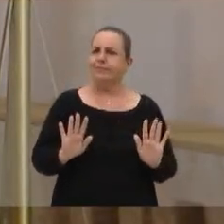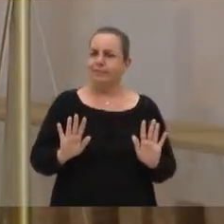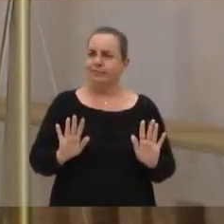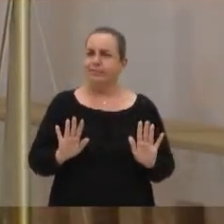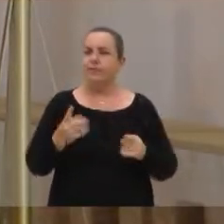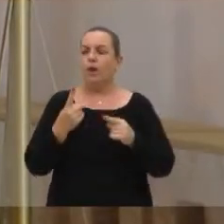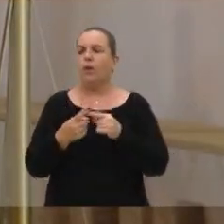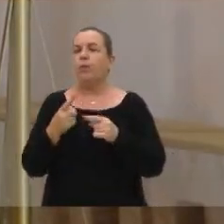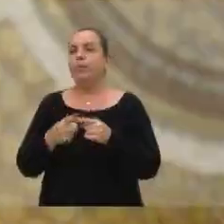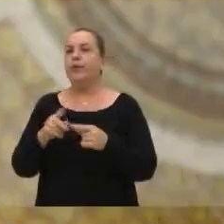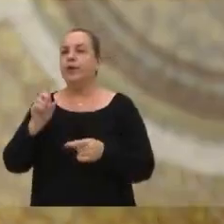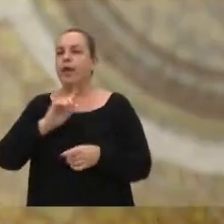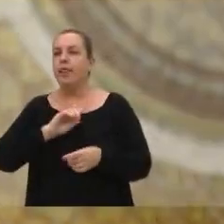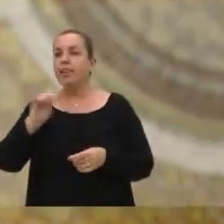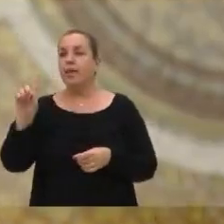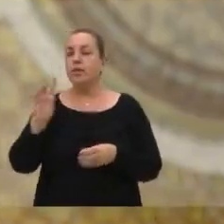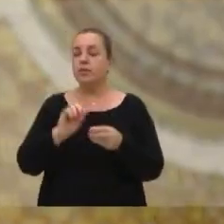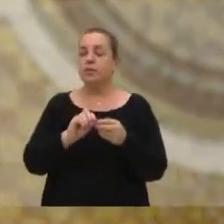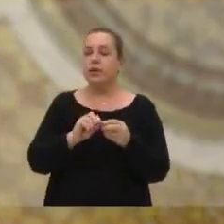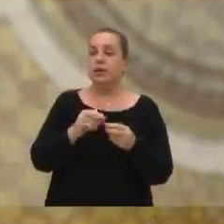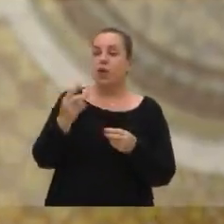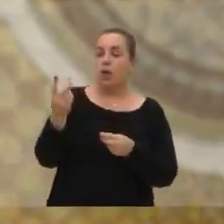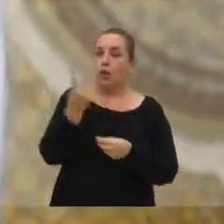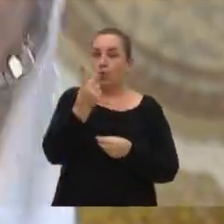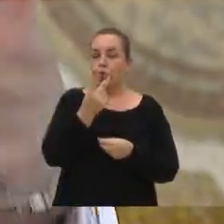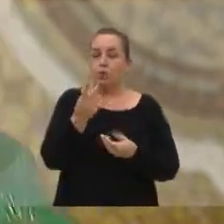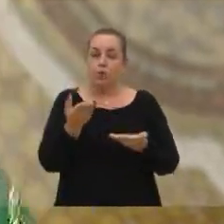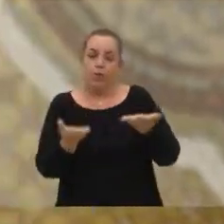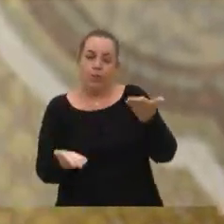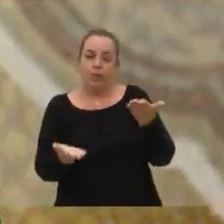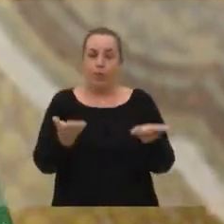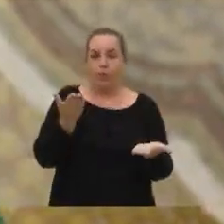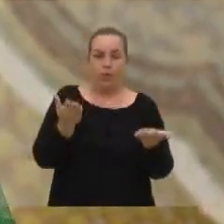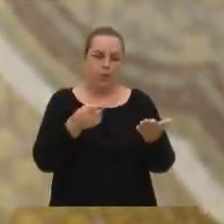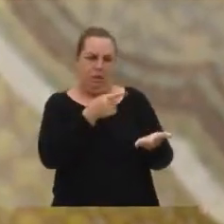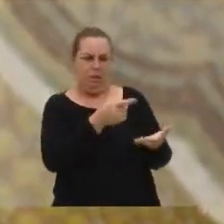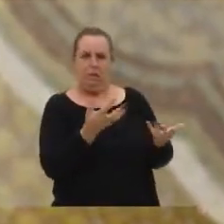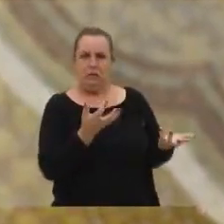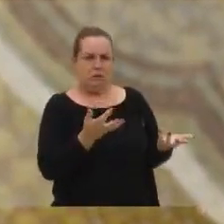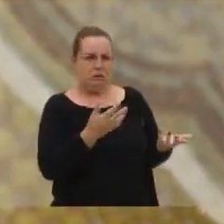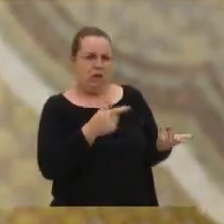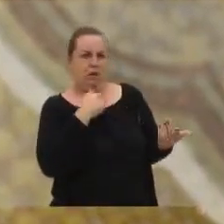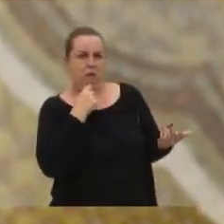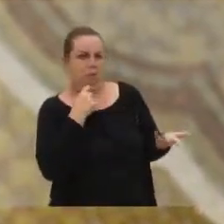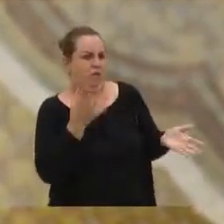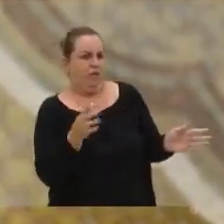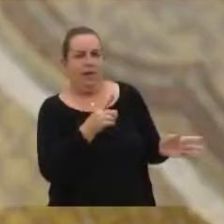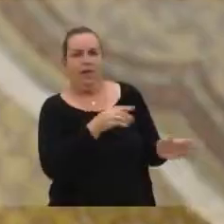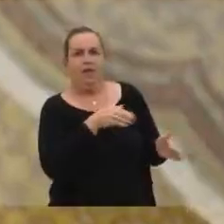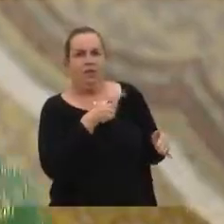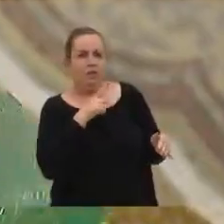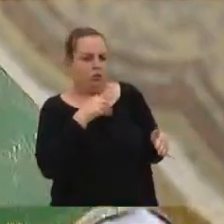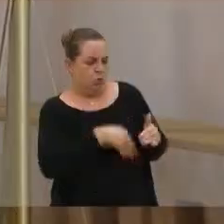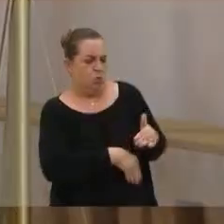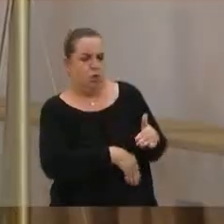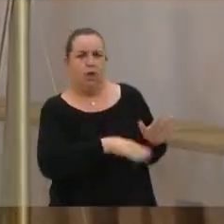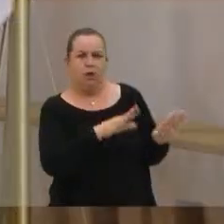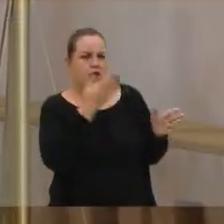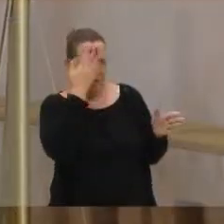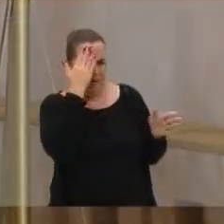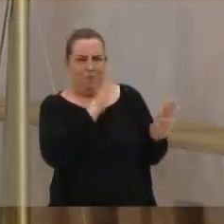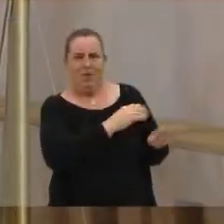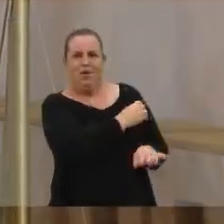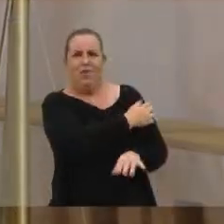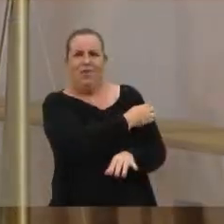Por que dois pesos, duas medidas? Eles que estão levantando a causa estavam com o dinheiro no bolso, já tinham